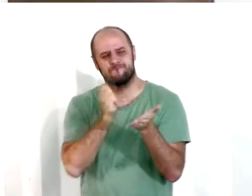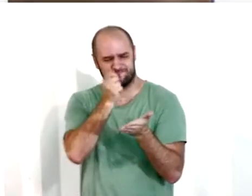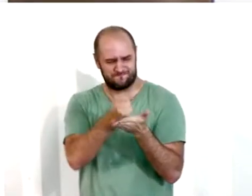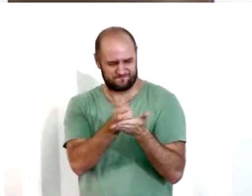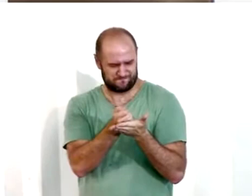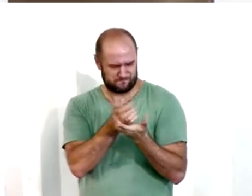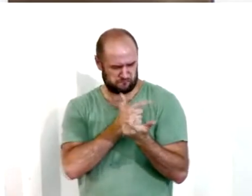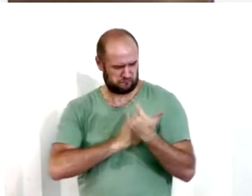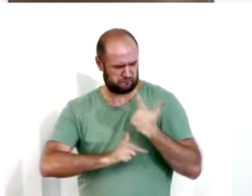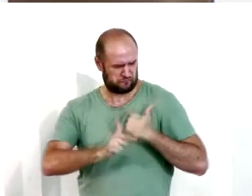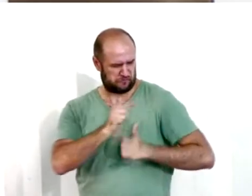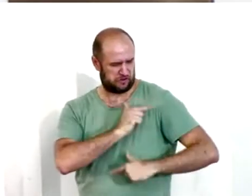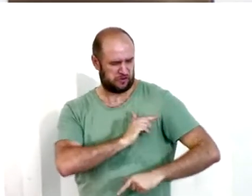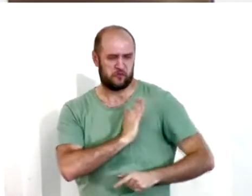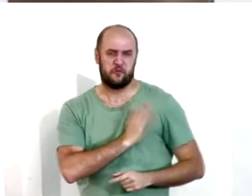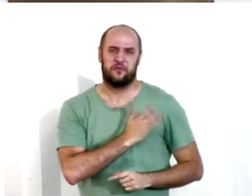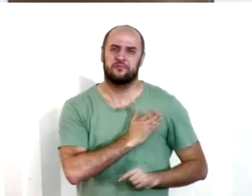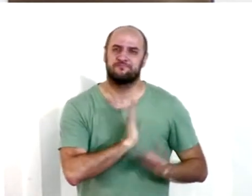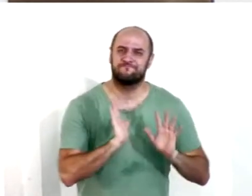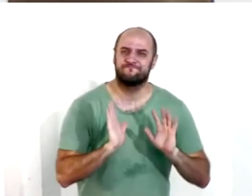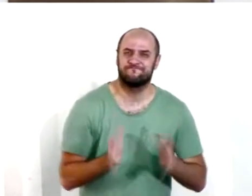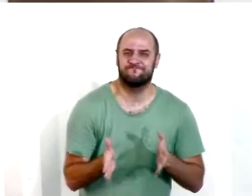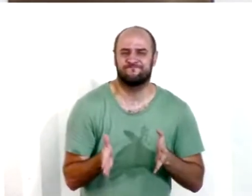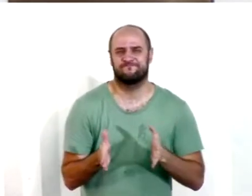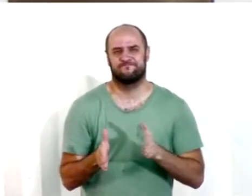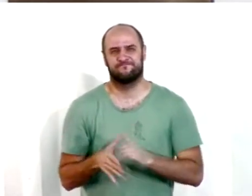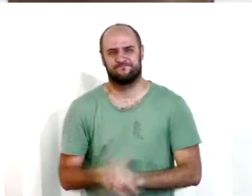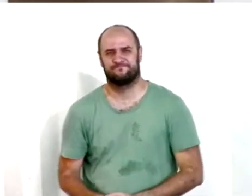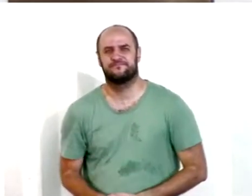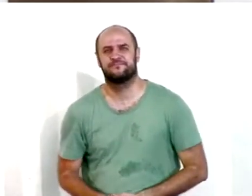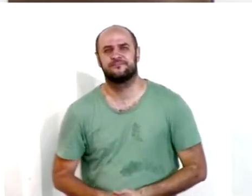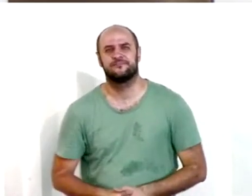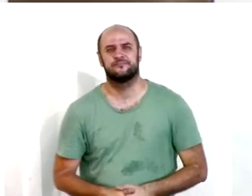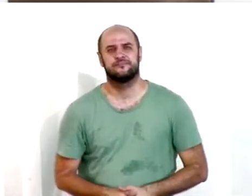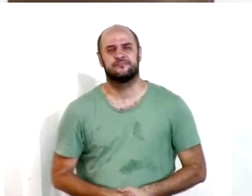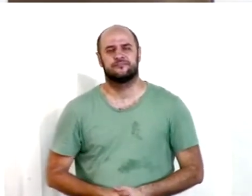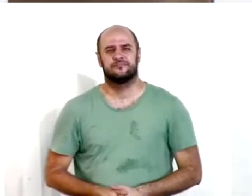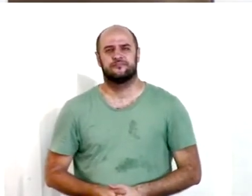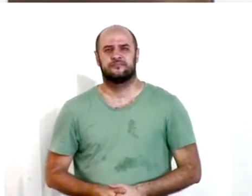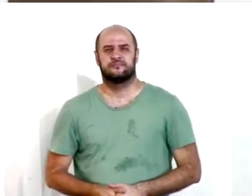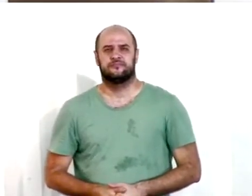coração para todo o sempre.